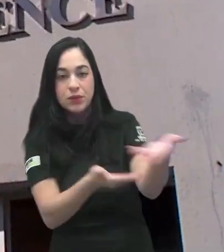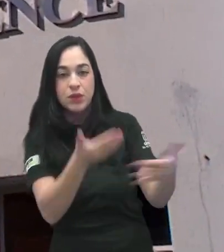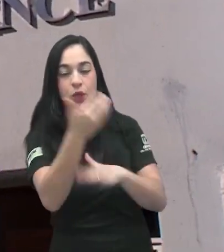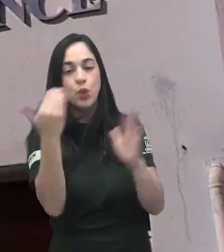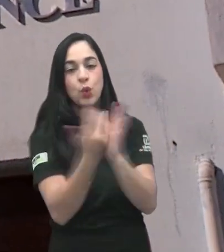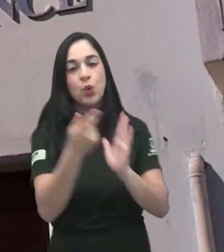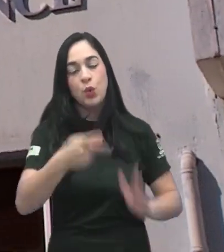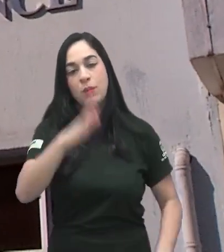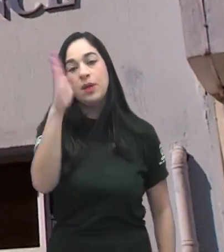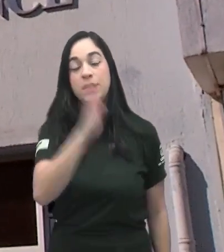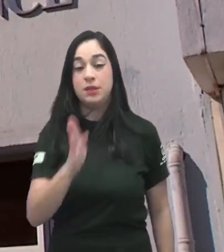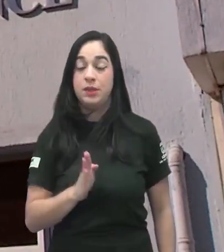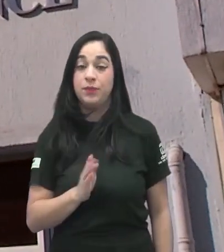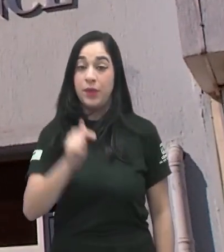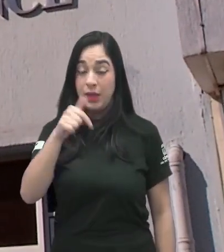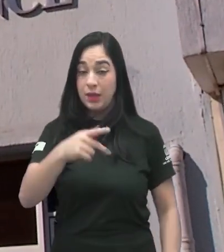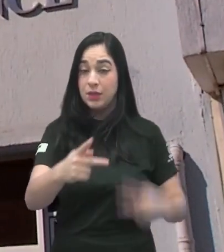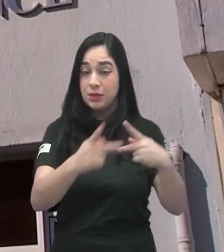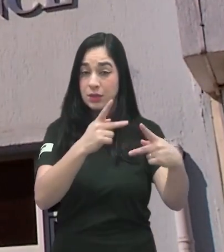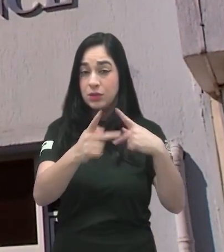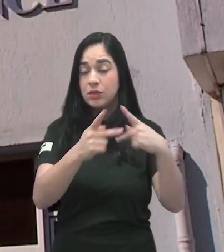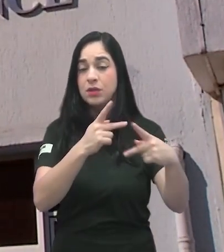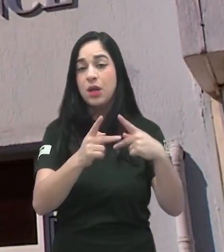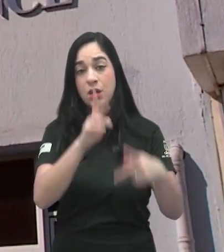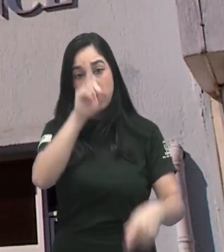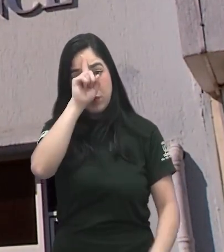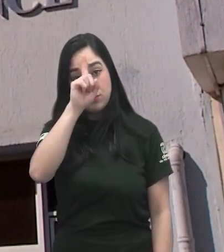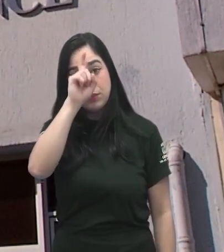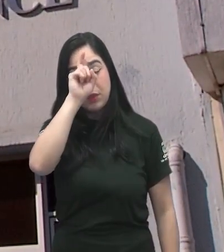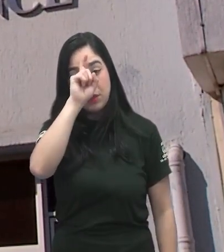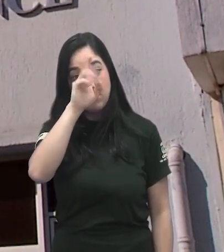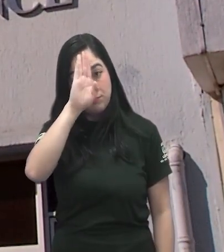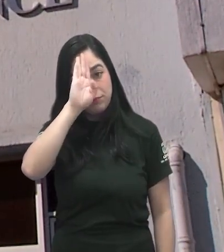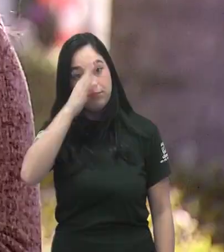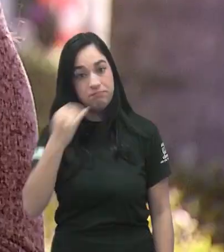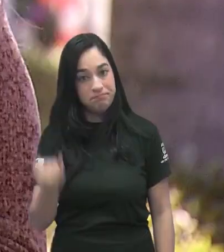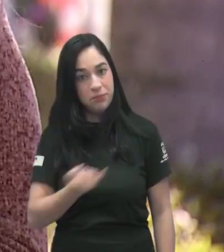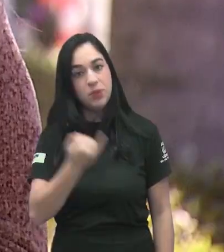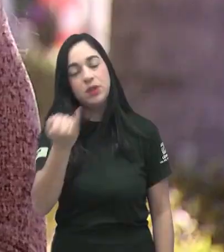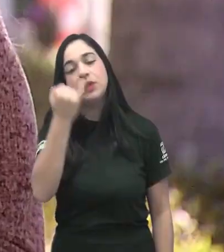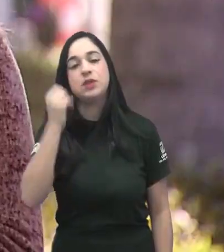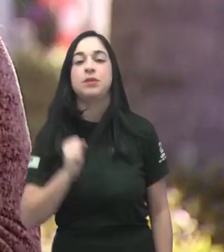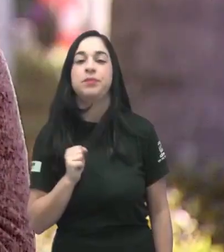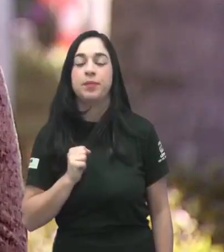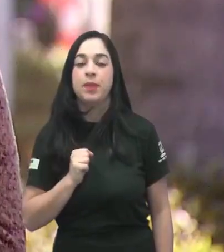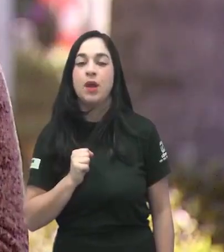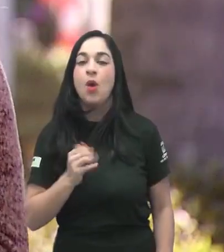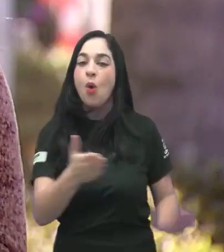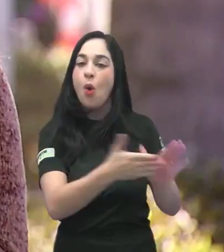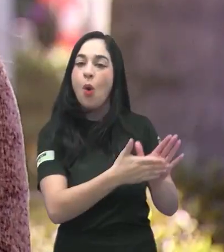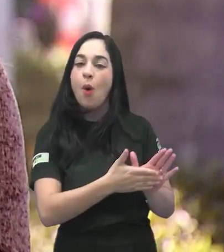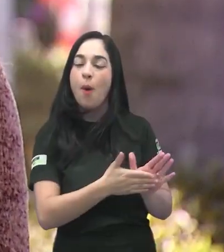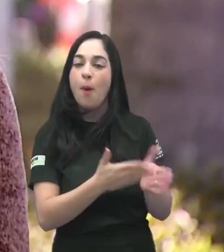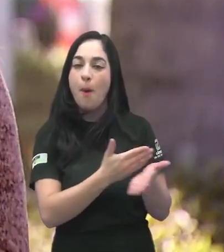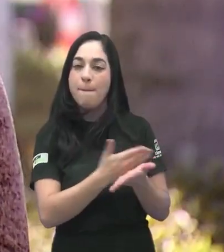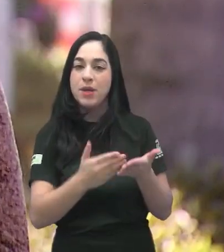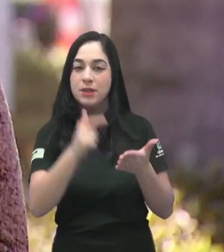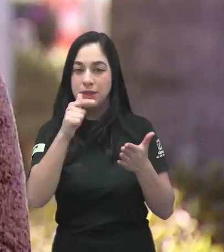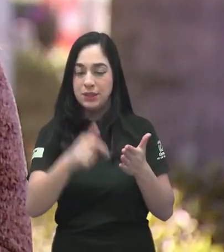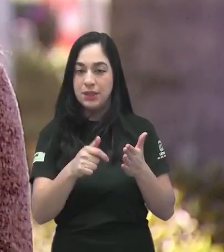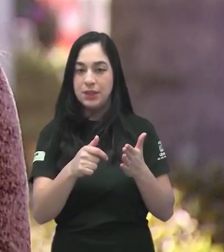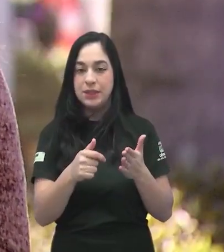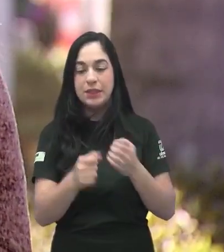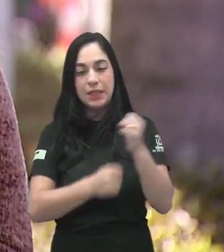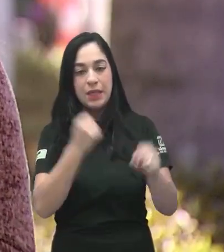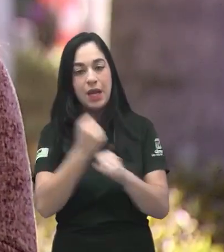dos Campos, o Hospital Municipal tem papel fundamental nesse processo. Desde o início desse ano, o Hospital Municipal já